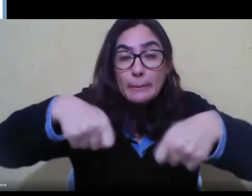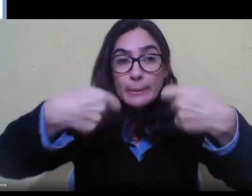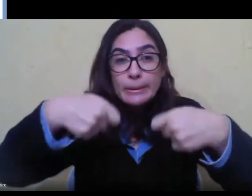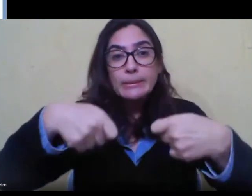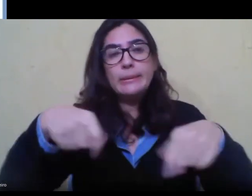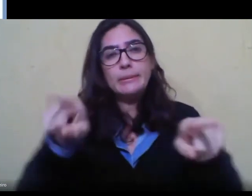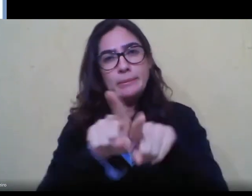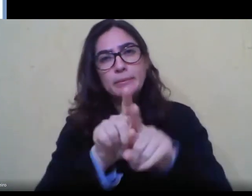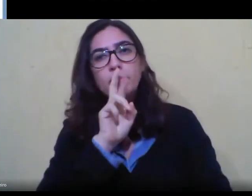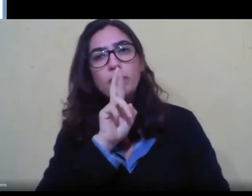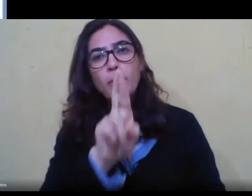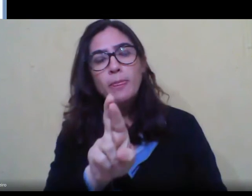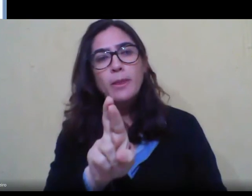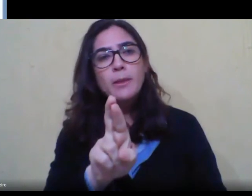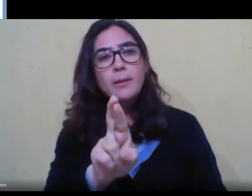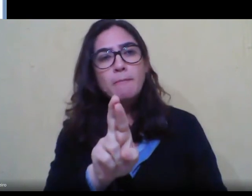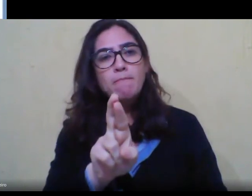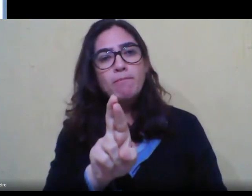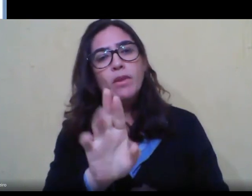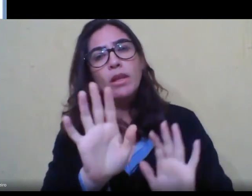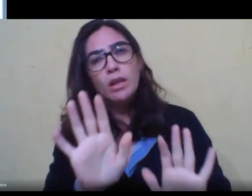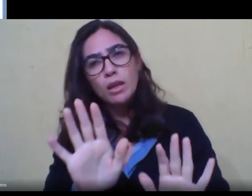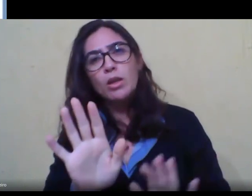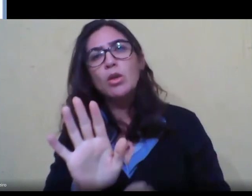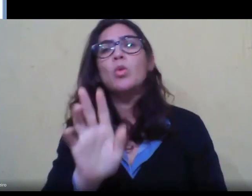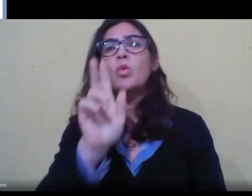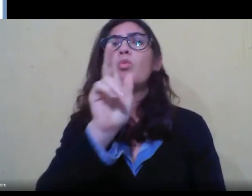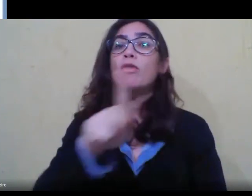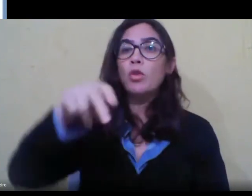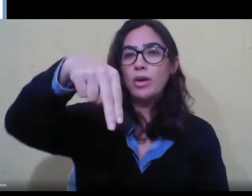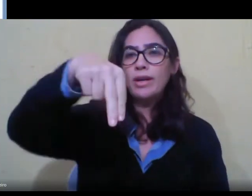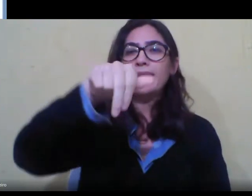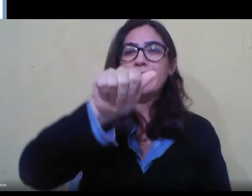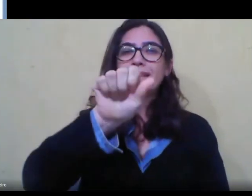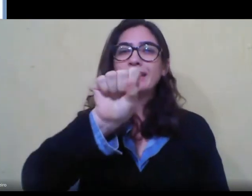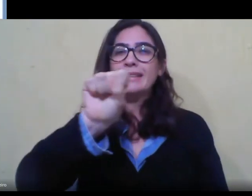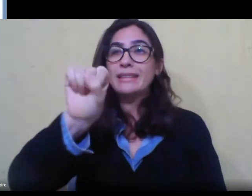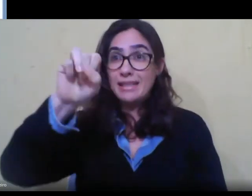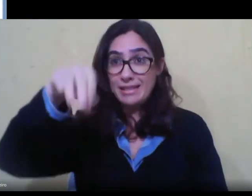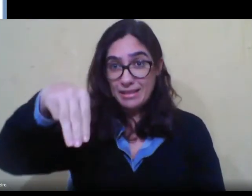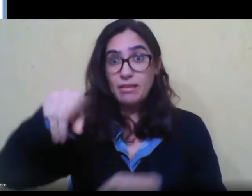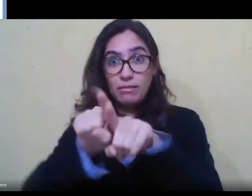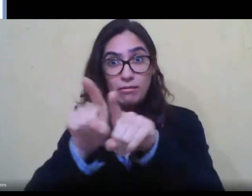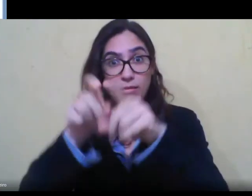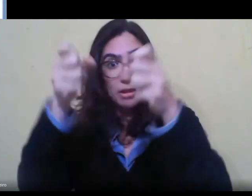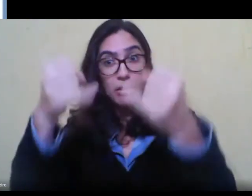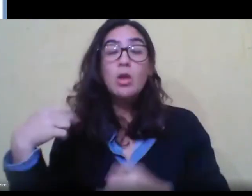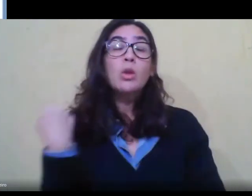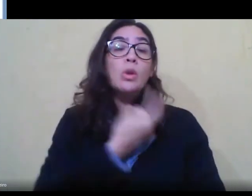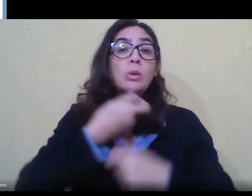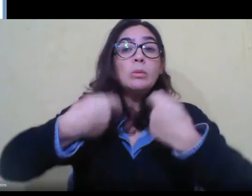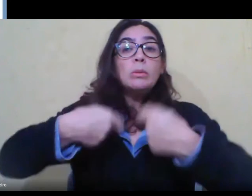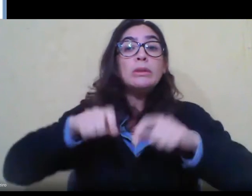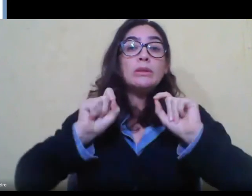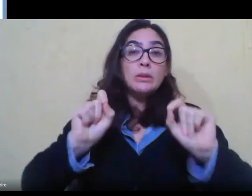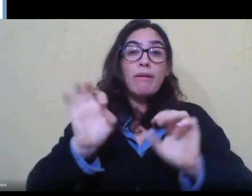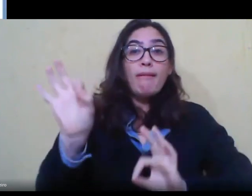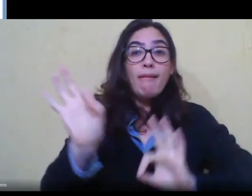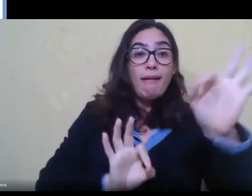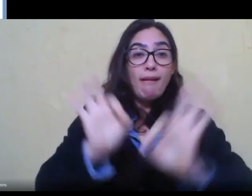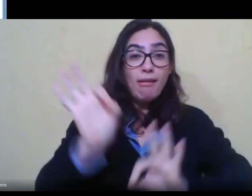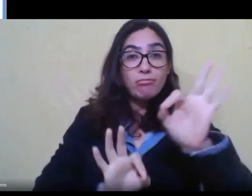respondendo a questão que o professor Nassim falou, o que a gente vai ter que fazer, nós teremos que fazer, é organizar